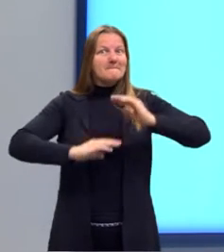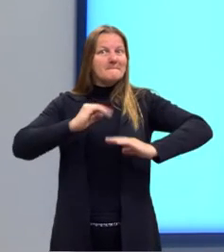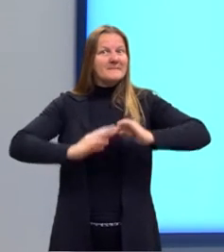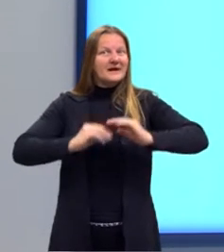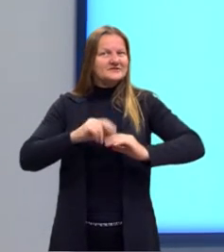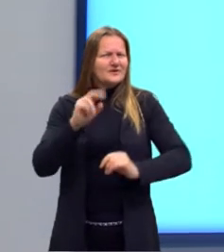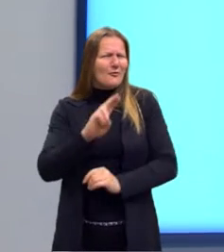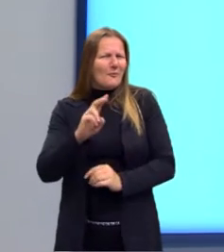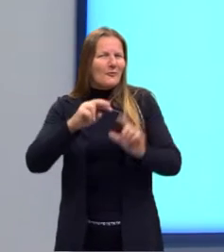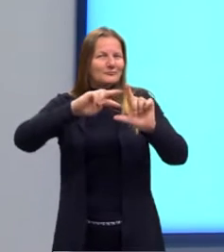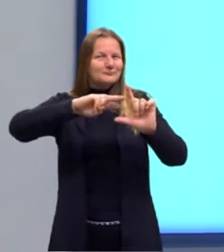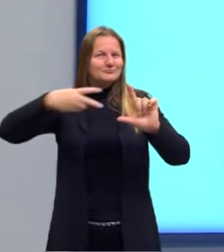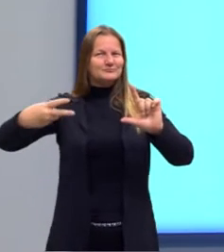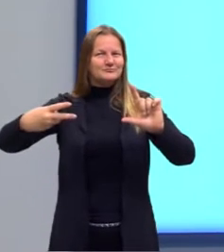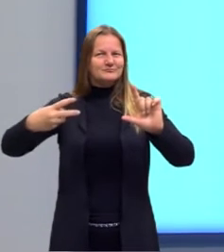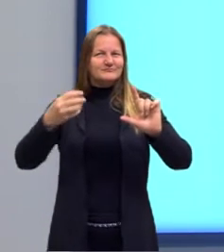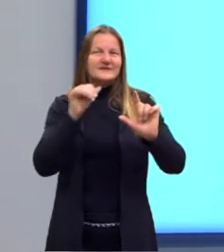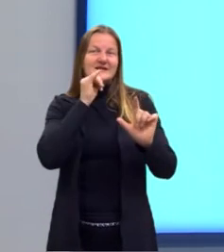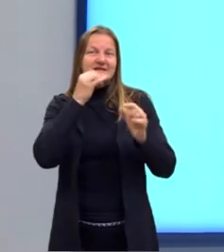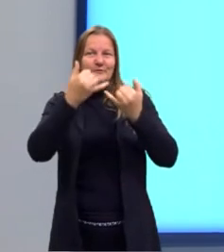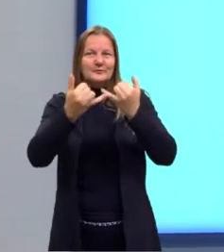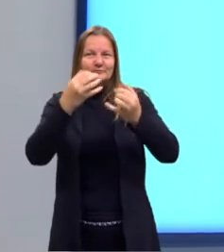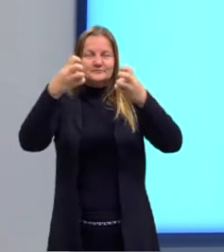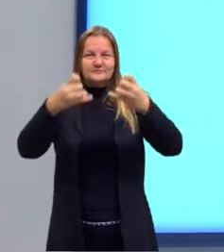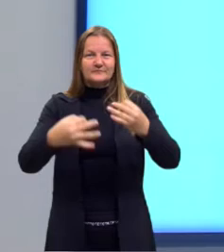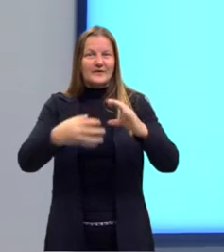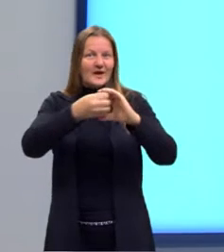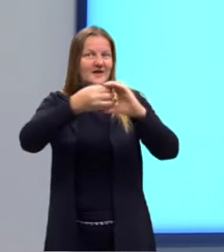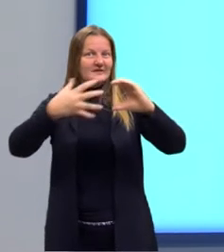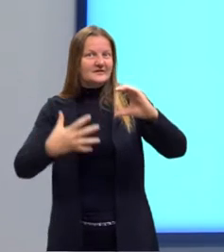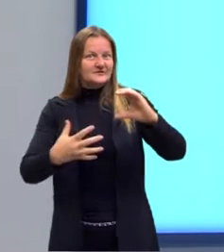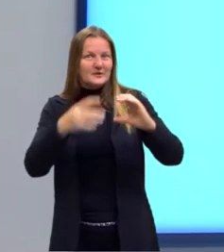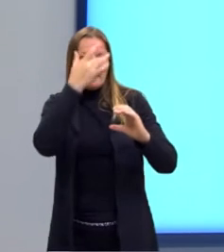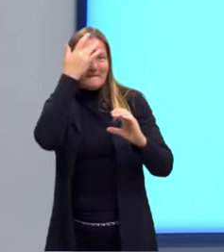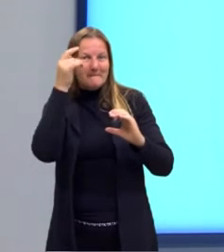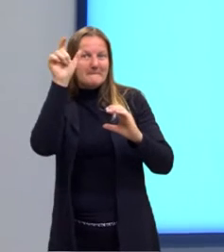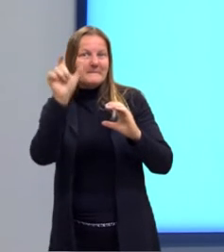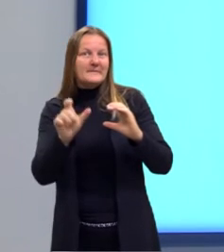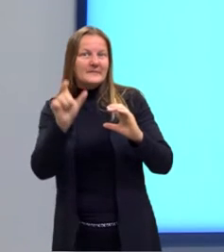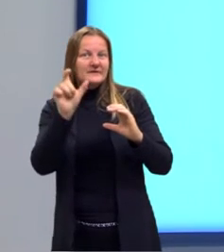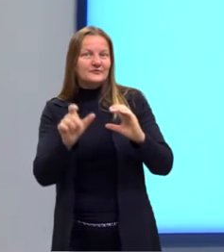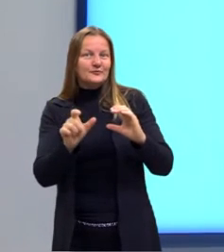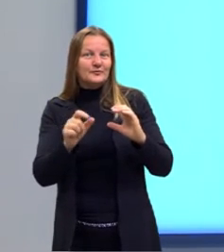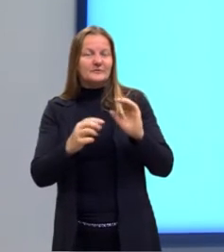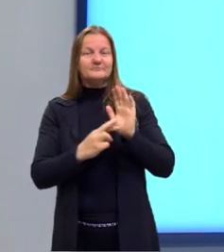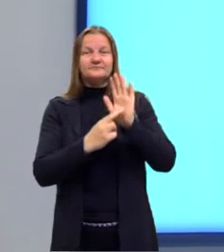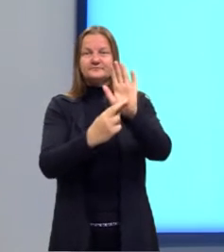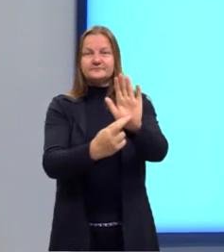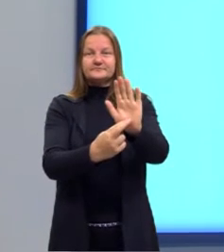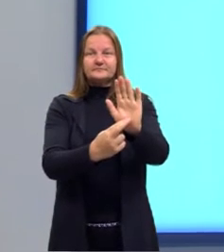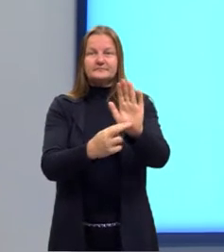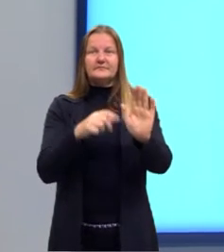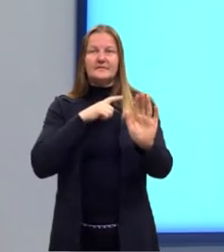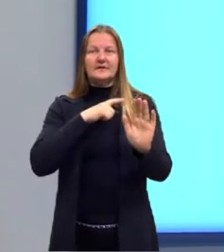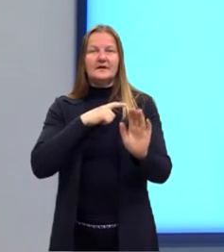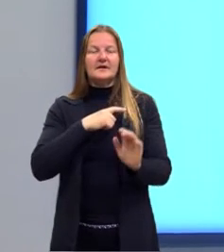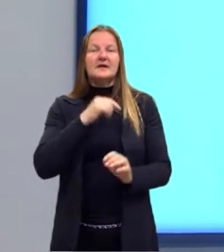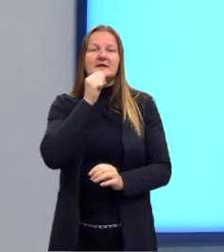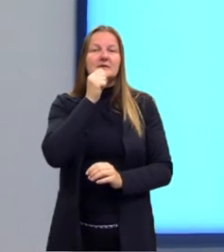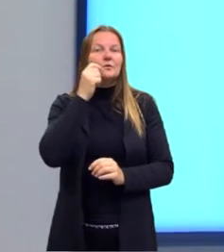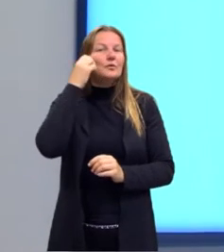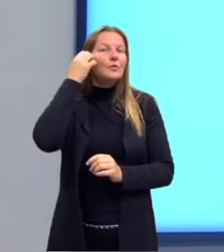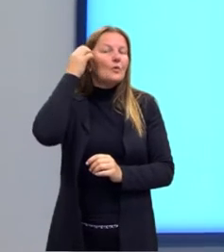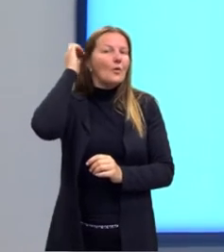e se ela é do grupo Vamos pegar uma característica na representada que é o